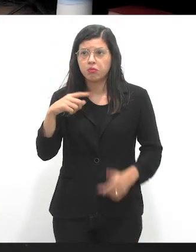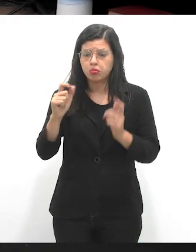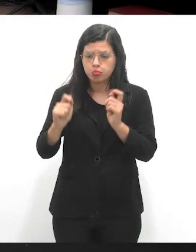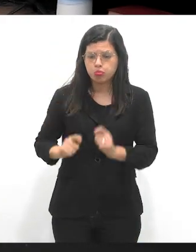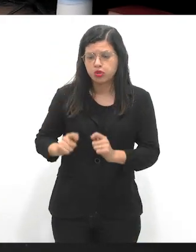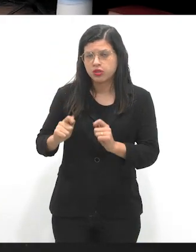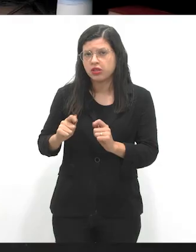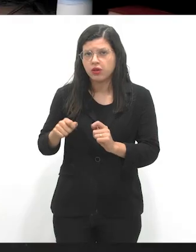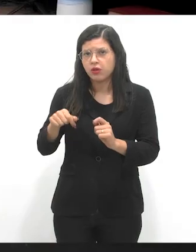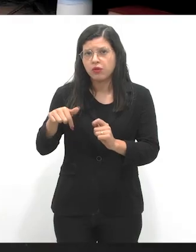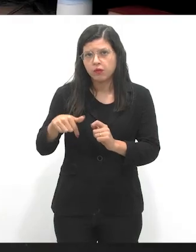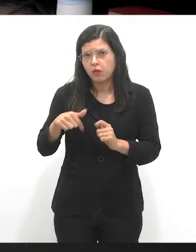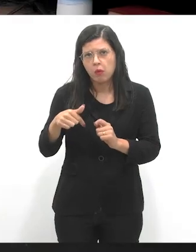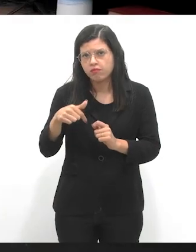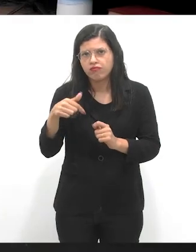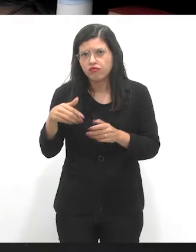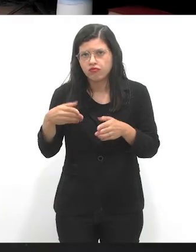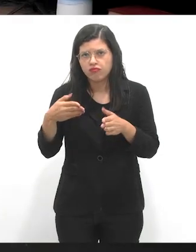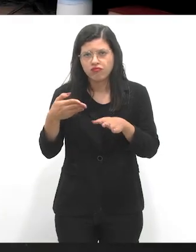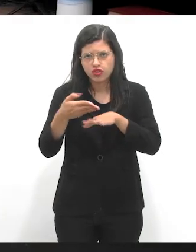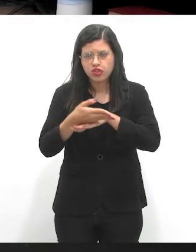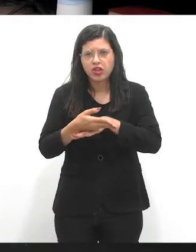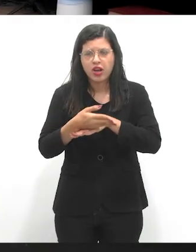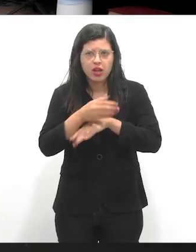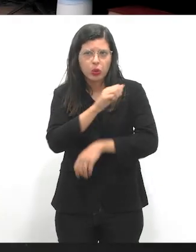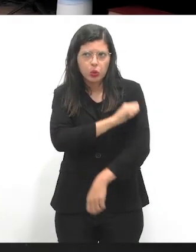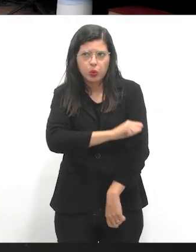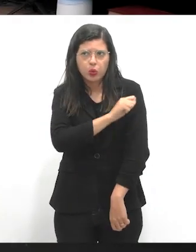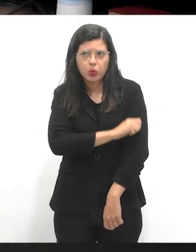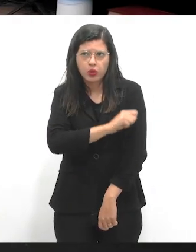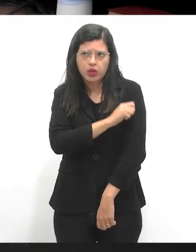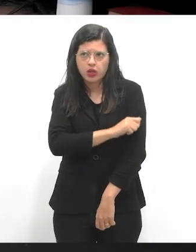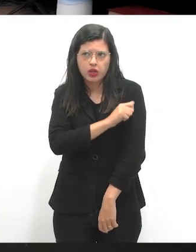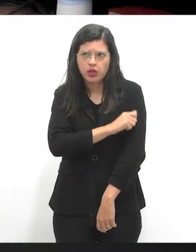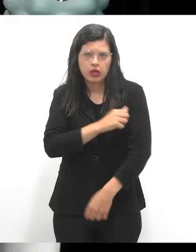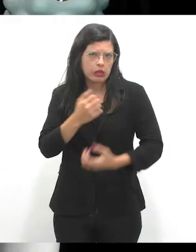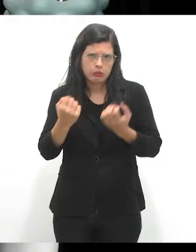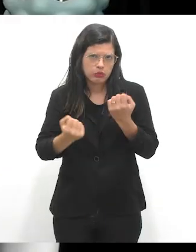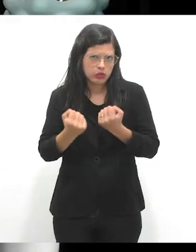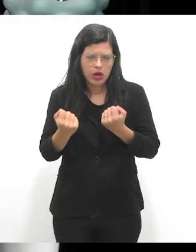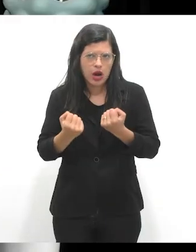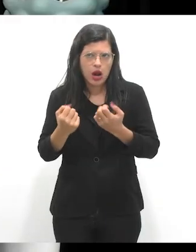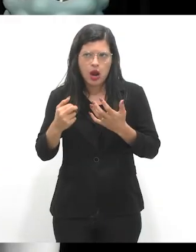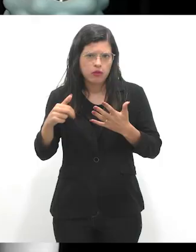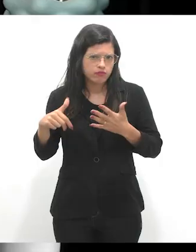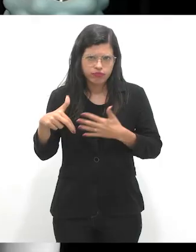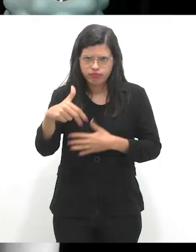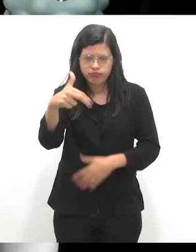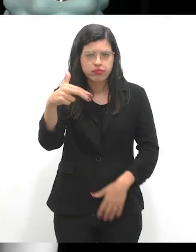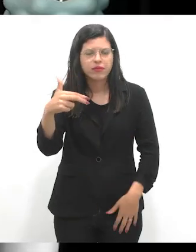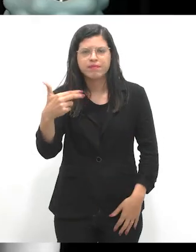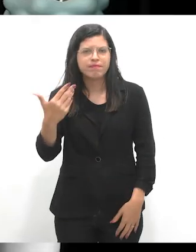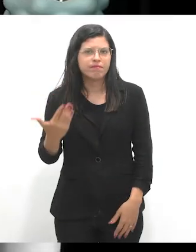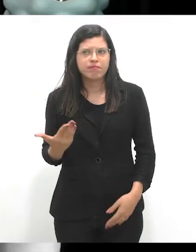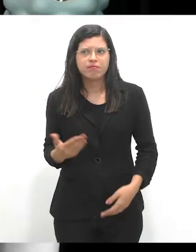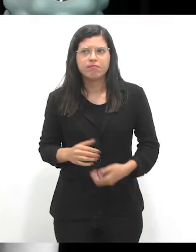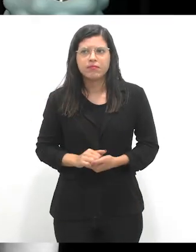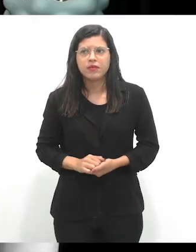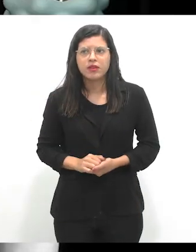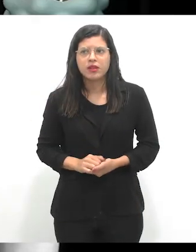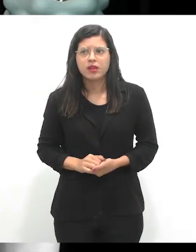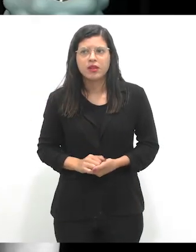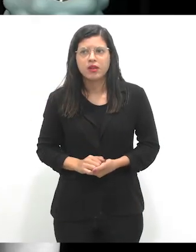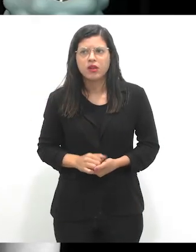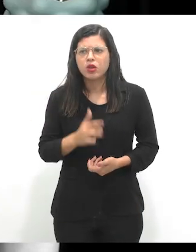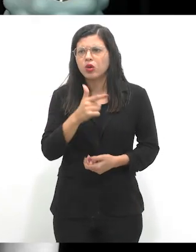alternativa terrestre de chegar, por exemplo, no Rio de Janeiro. Eles podem atravessar a fronteira e vir subindo ou descendo, né, e chegar aqui